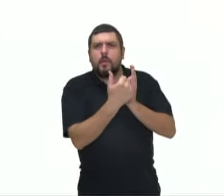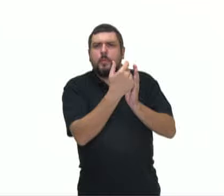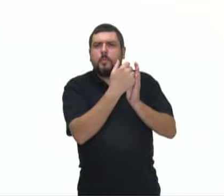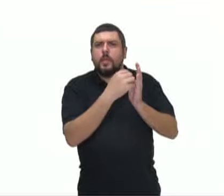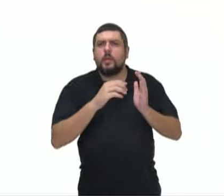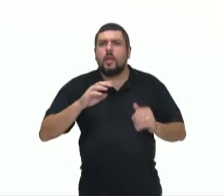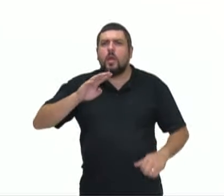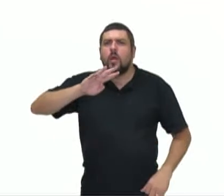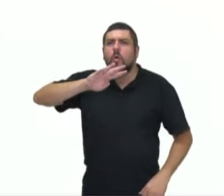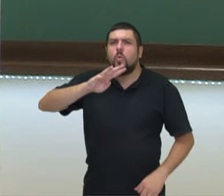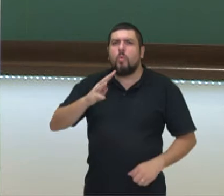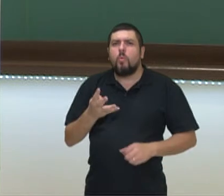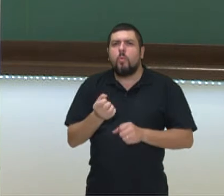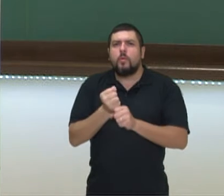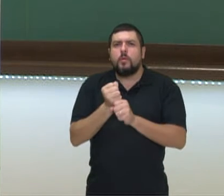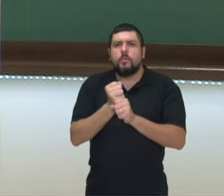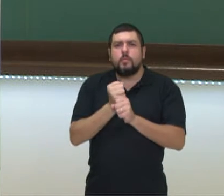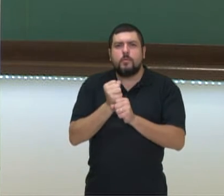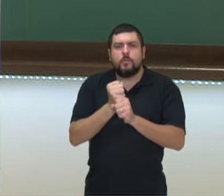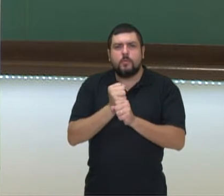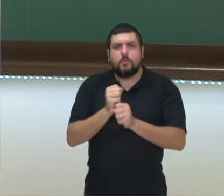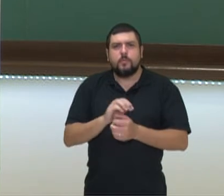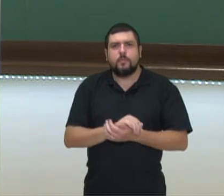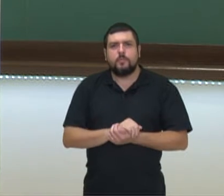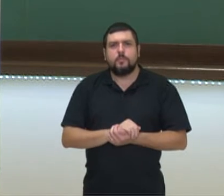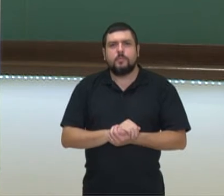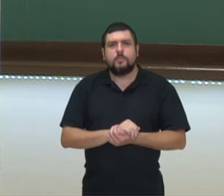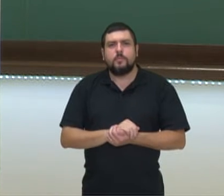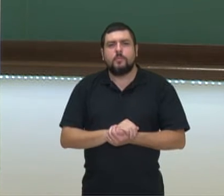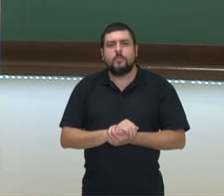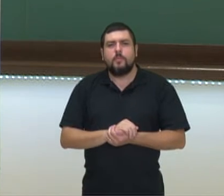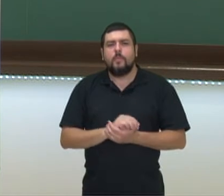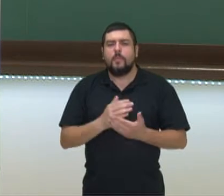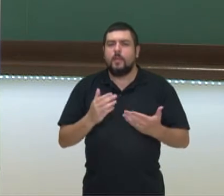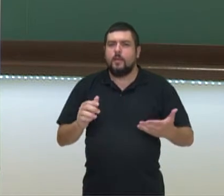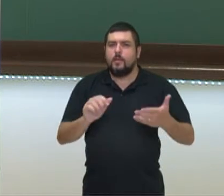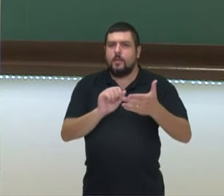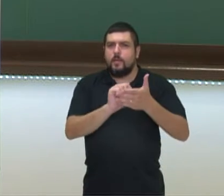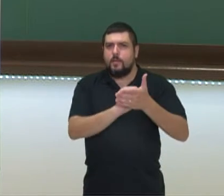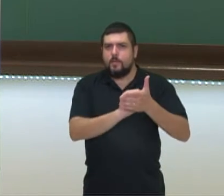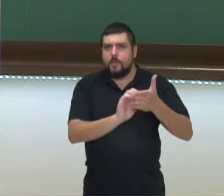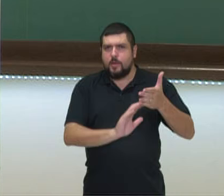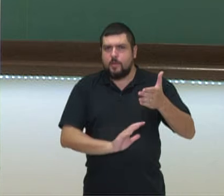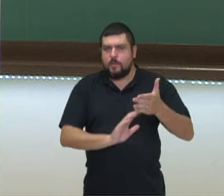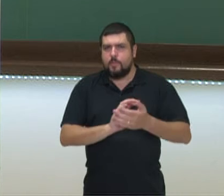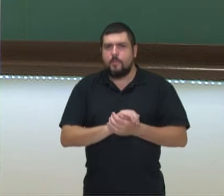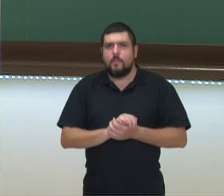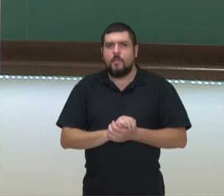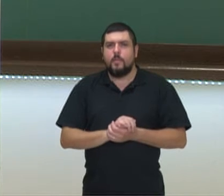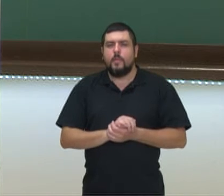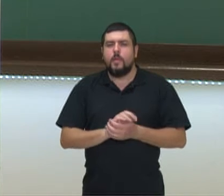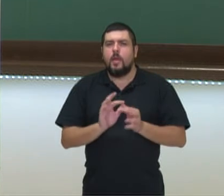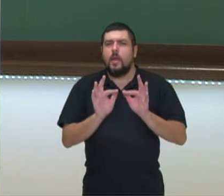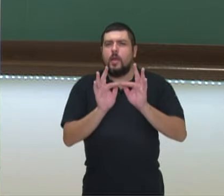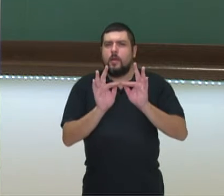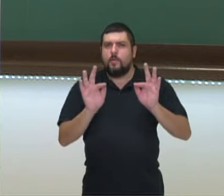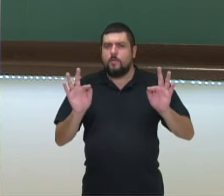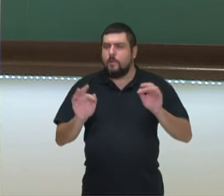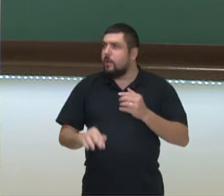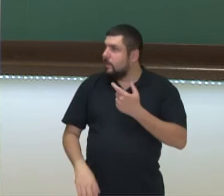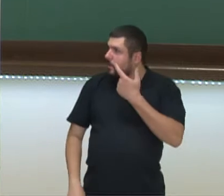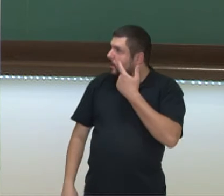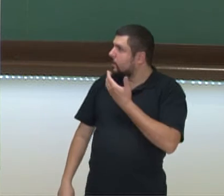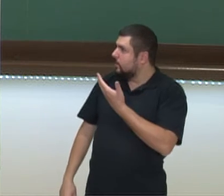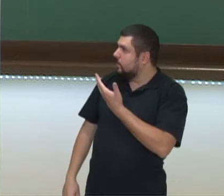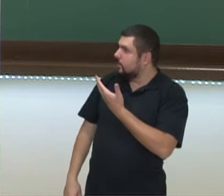de Cristo, pelo homem da pré-história. Então aqui uma atividade, ó, a frase a seguir, propositalmente, ela